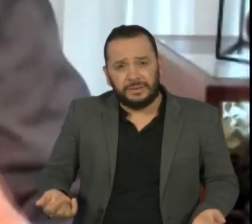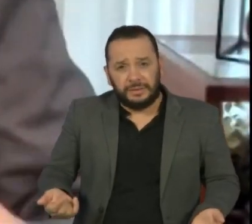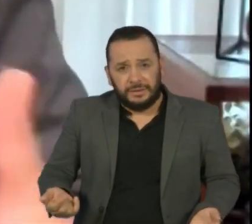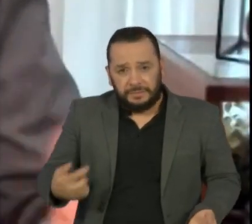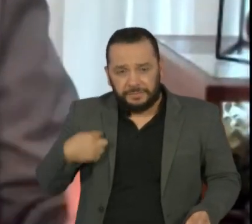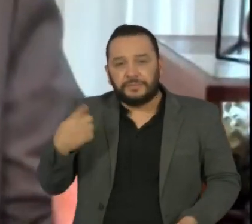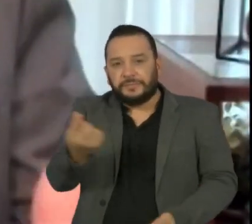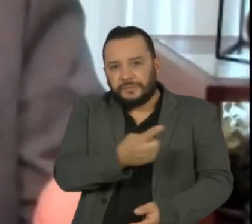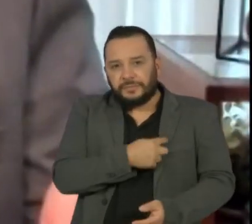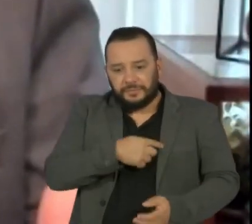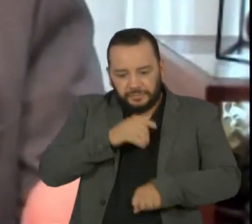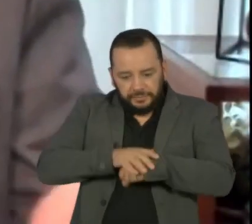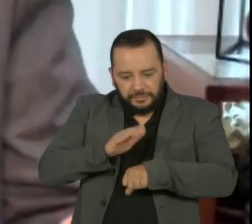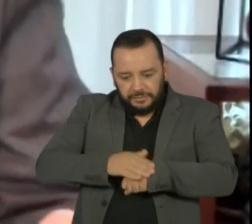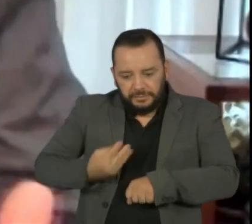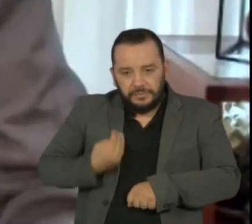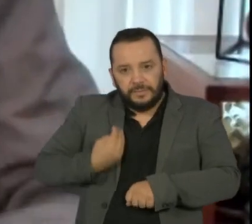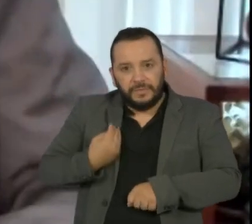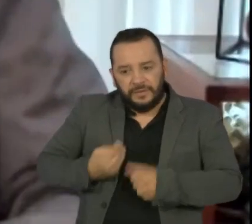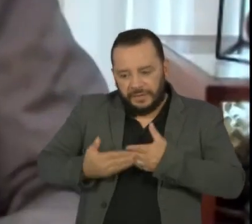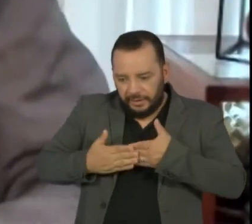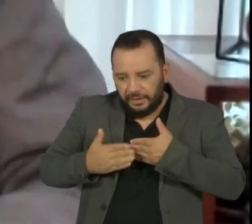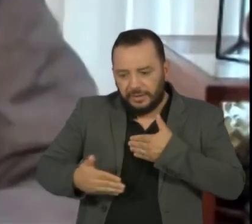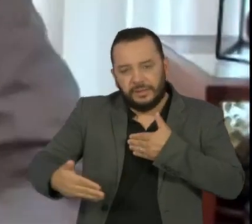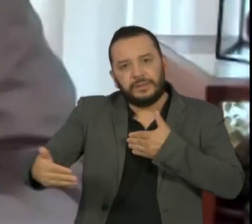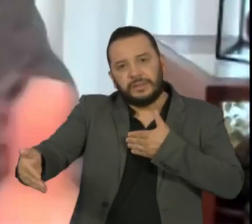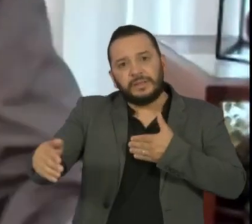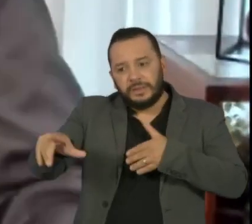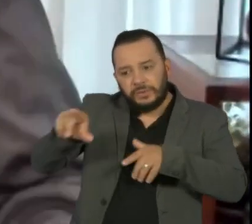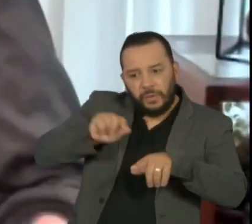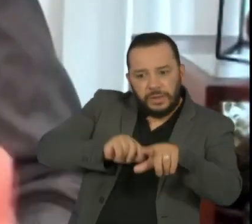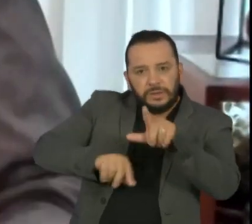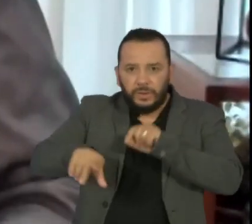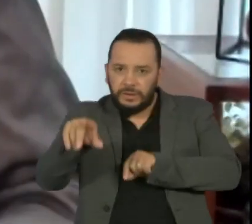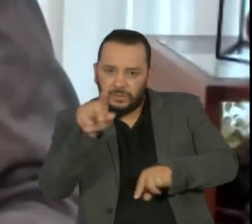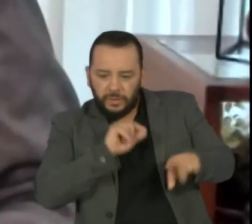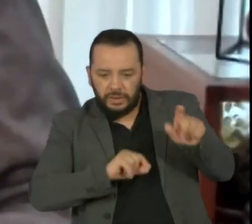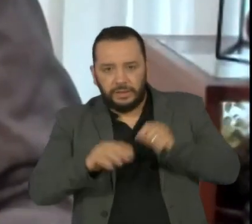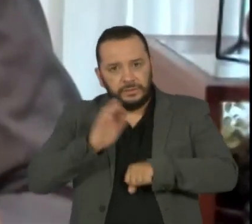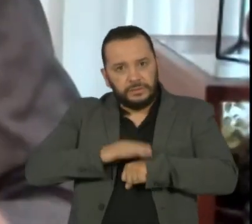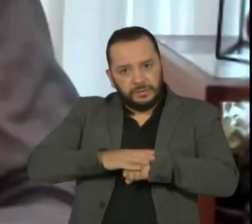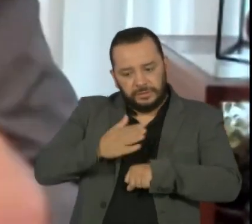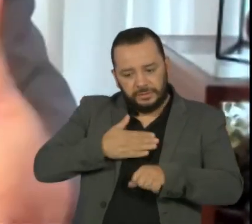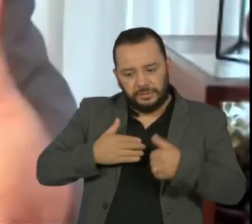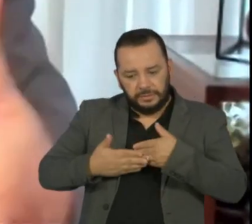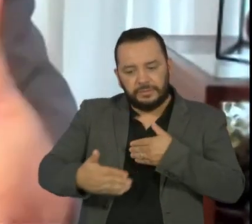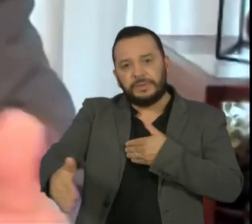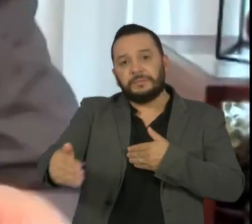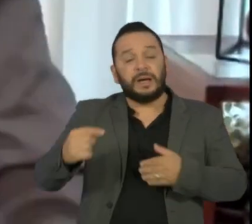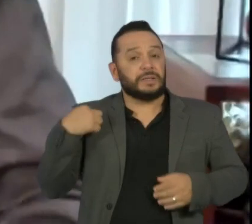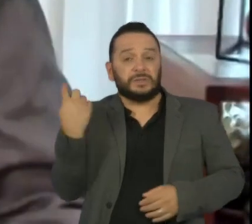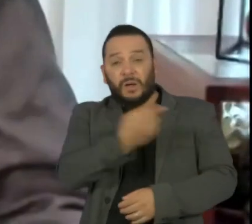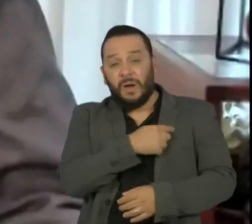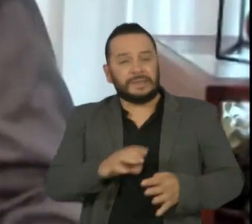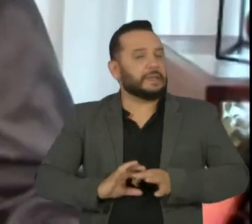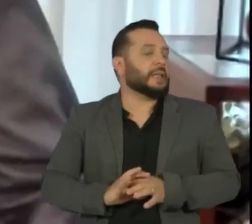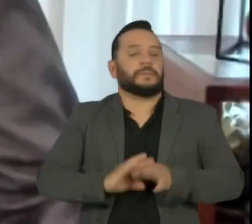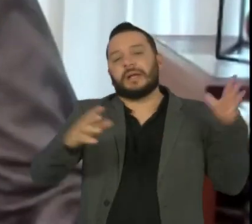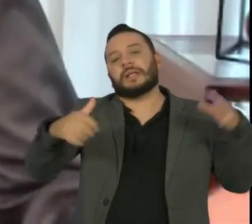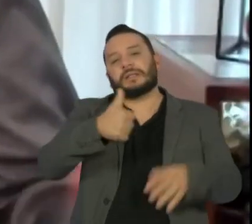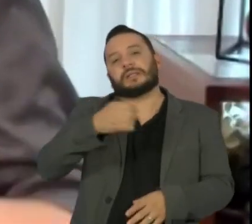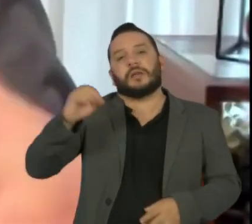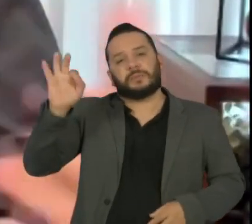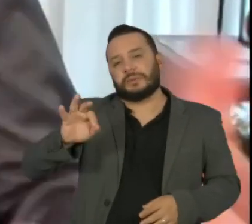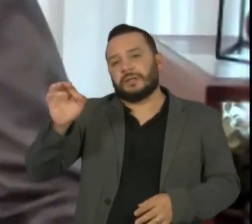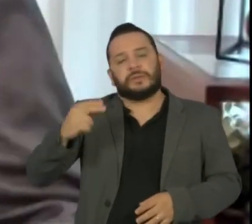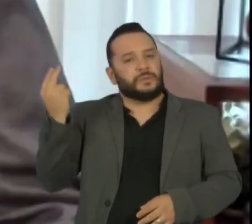somos autores da nossa trajetória, da nossa escolha, mas nós não temos a liberdade absoluta de fazer,